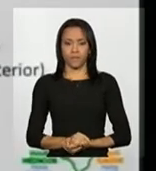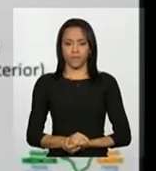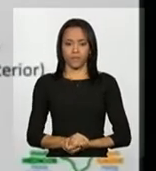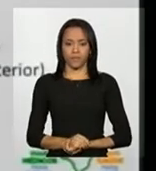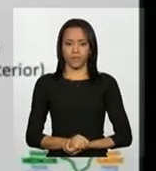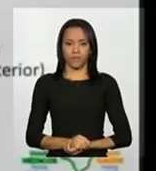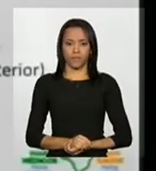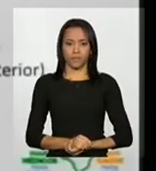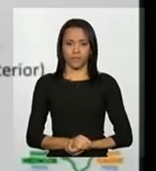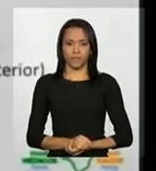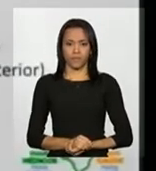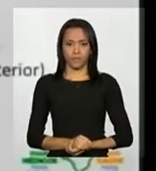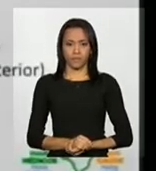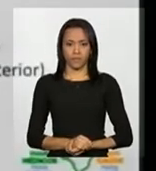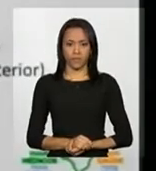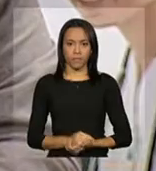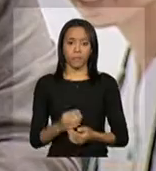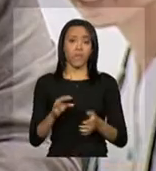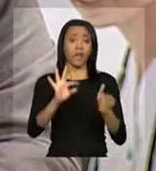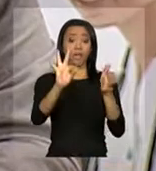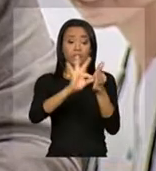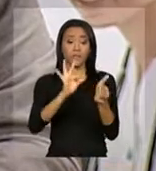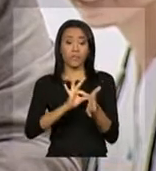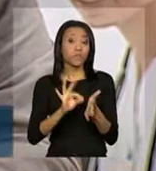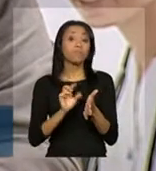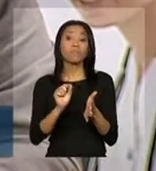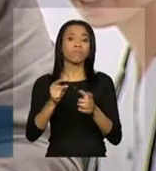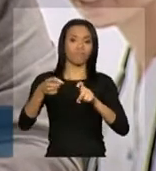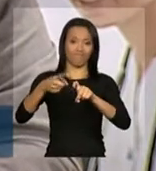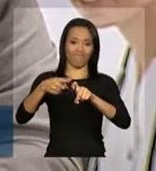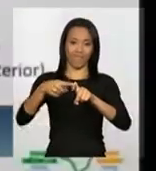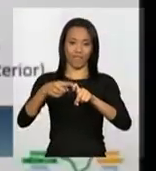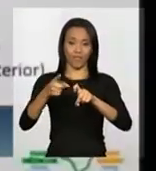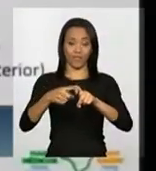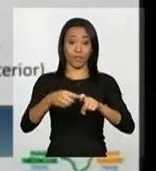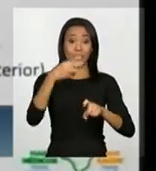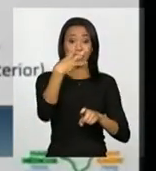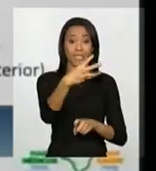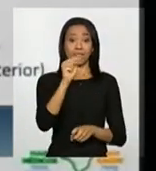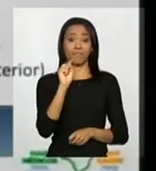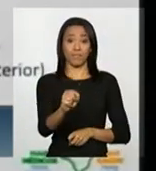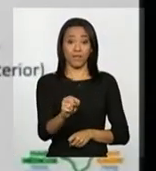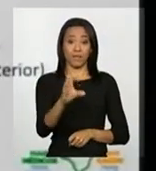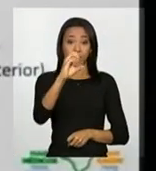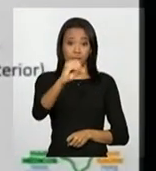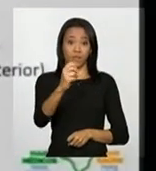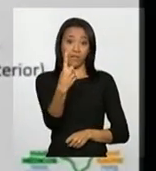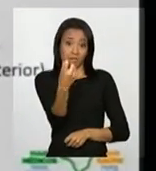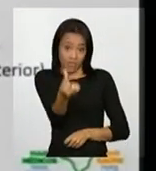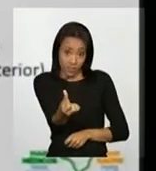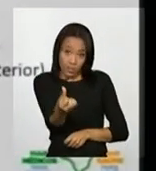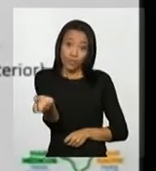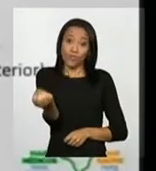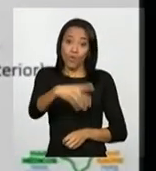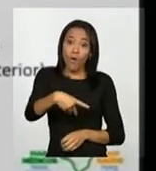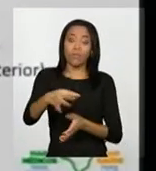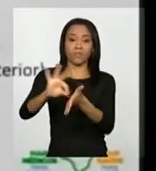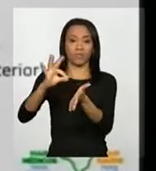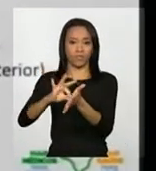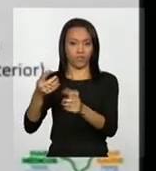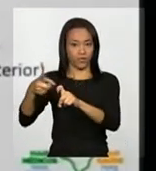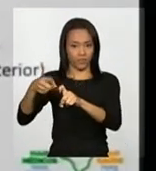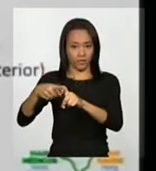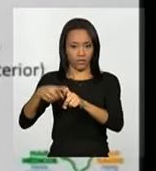próximo em relação às inscrições de médicos nós tivemos 3.016 novas inscrições de médicos